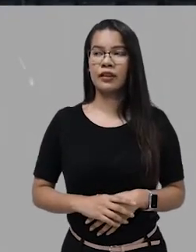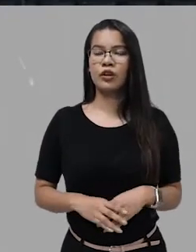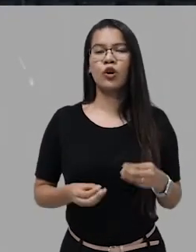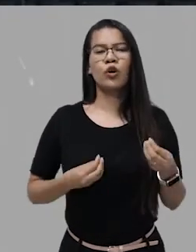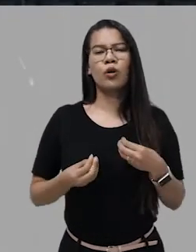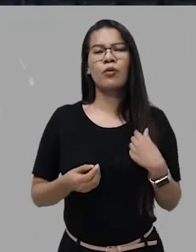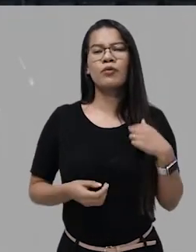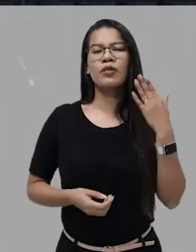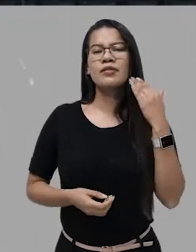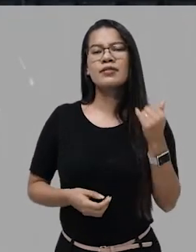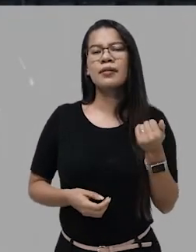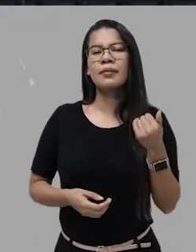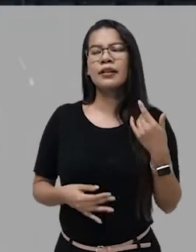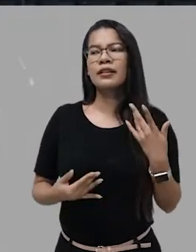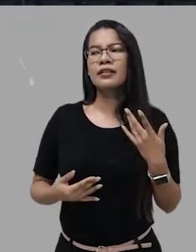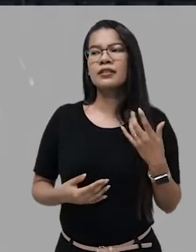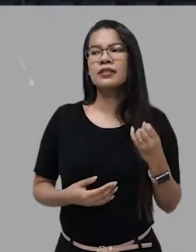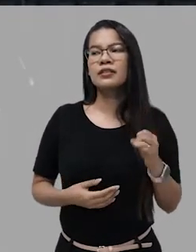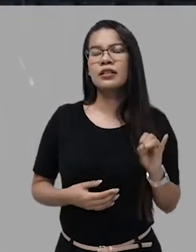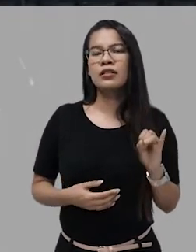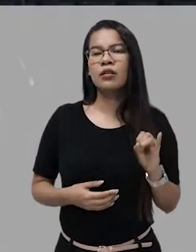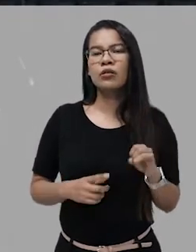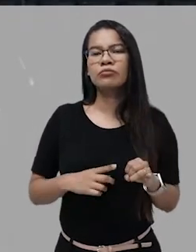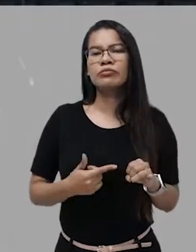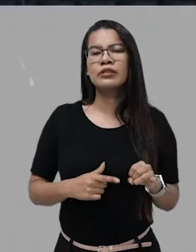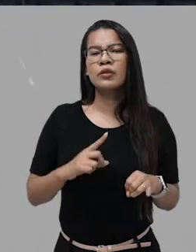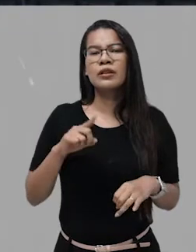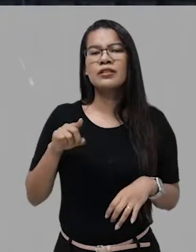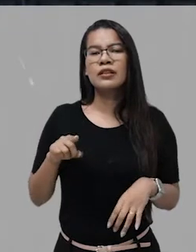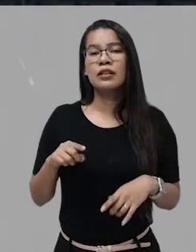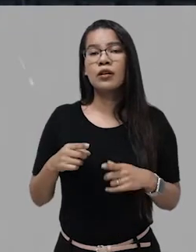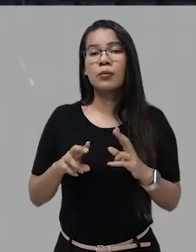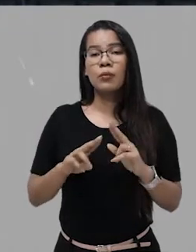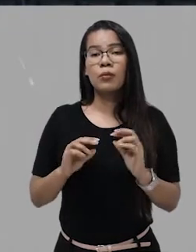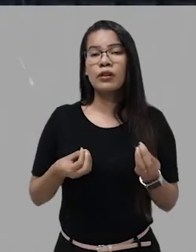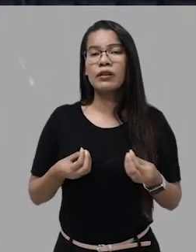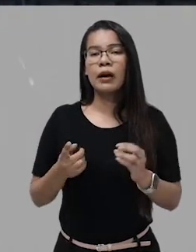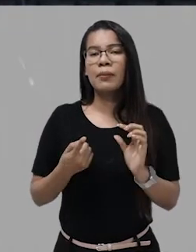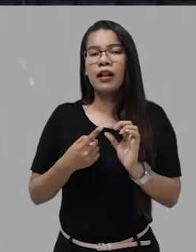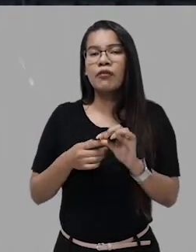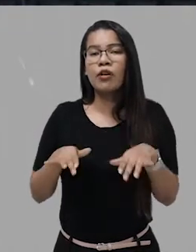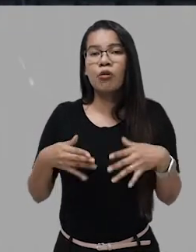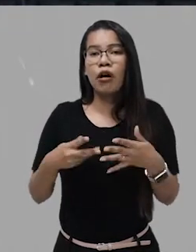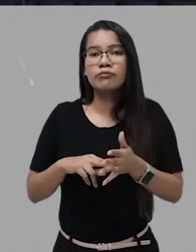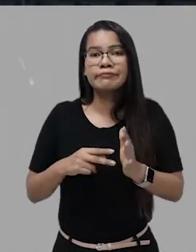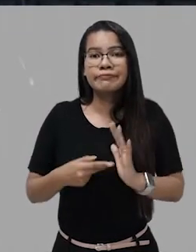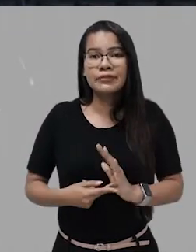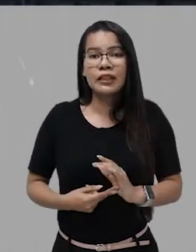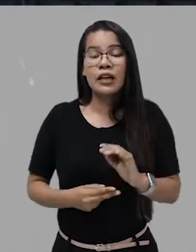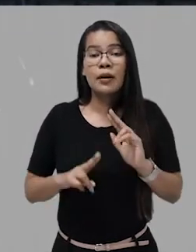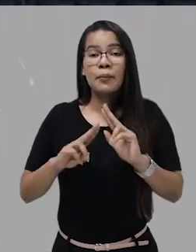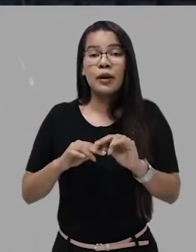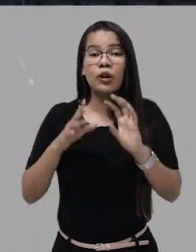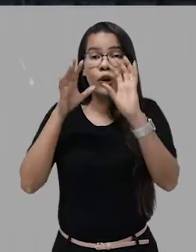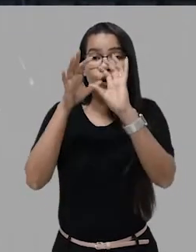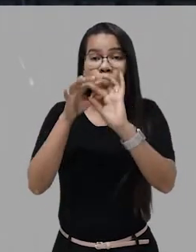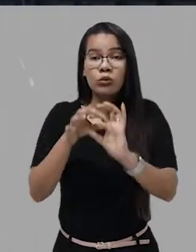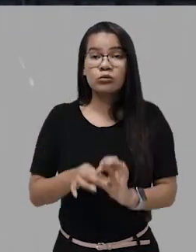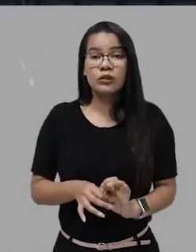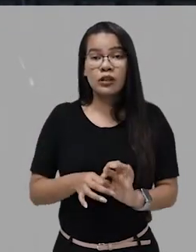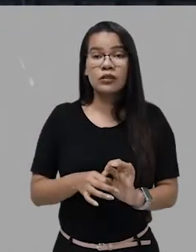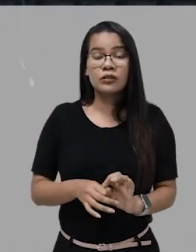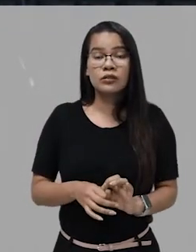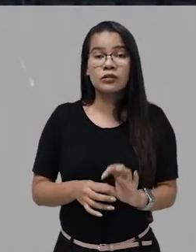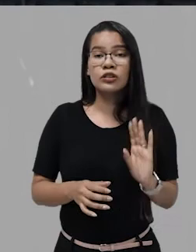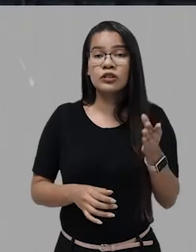é que eu vou saber, professora? Se não tem mais o acento, a gente vai saber pelo contexto, turma. Pelo contexto, vocês vão saber se vocês vão utilizar, que